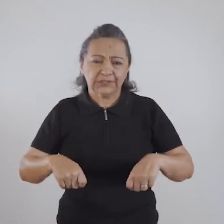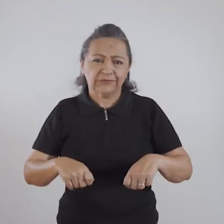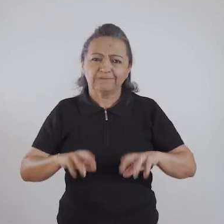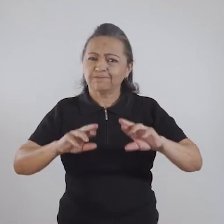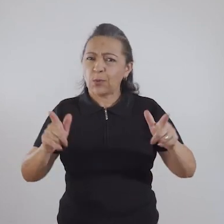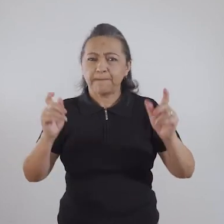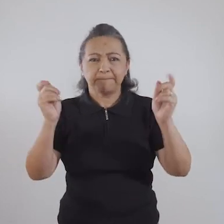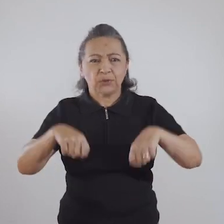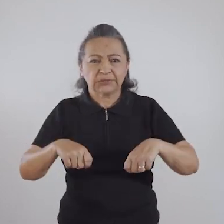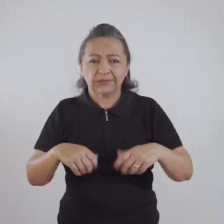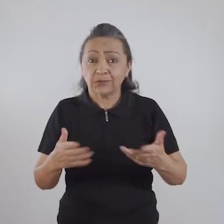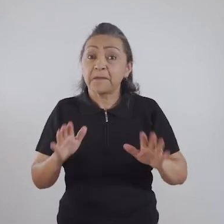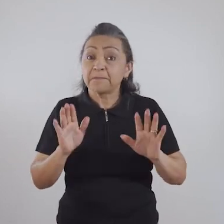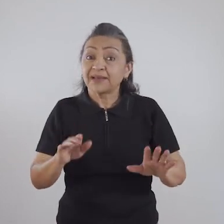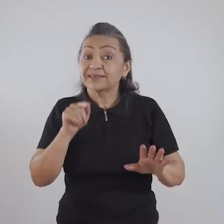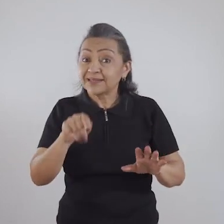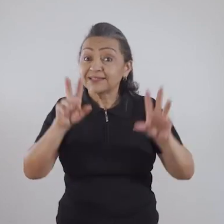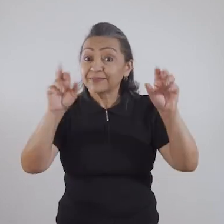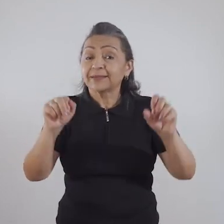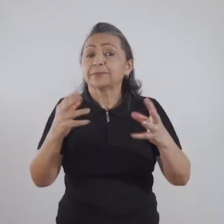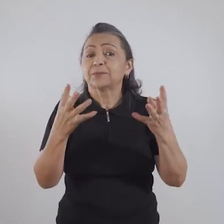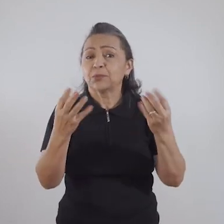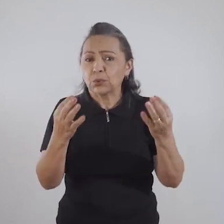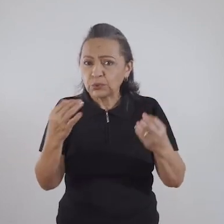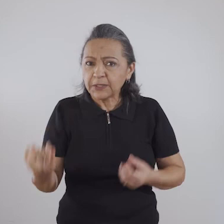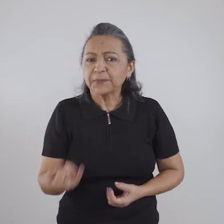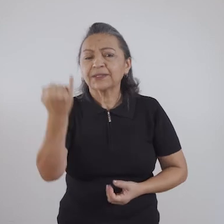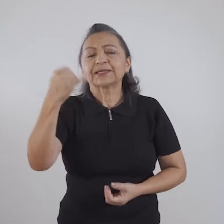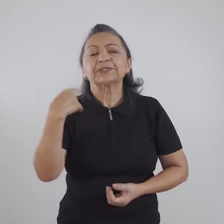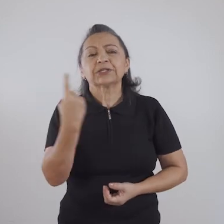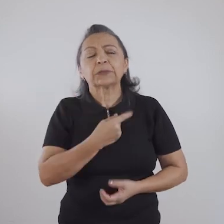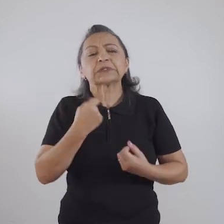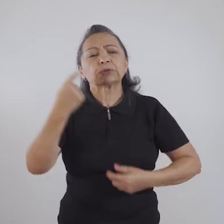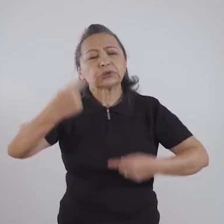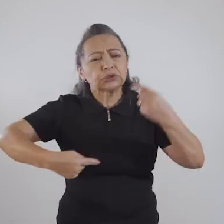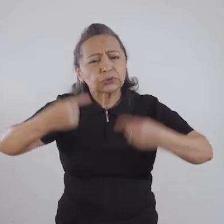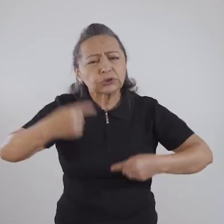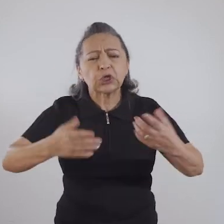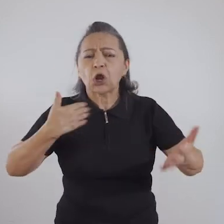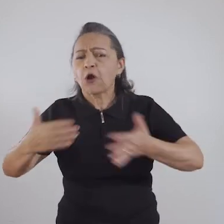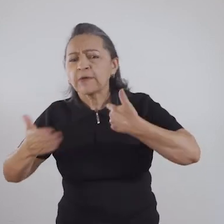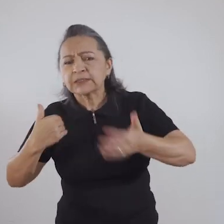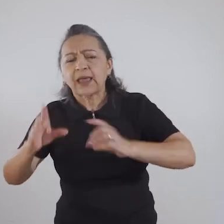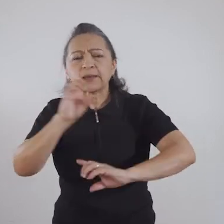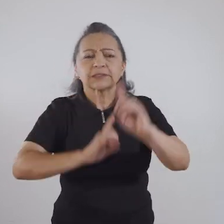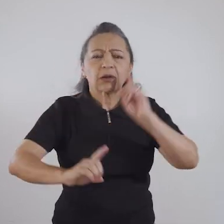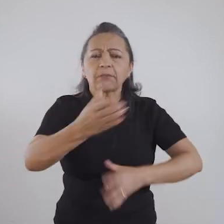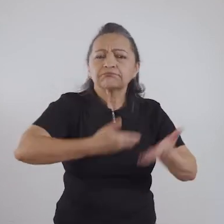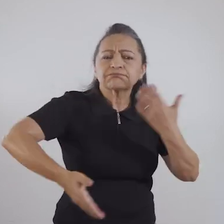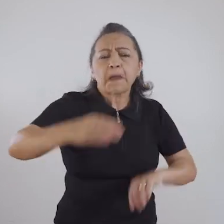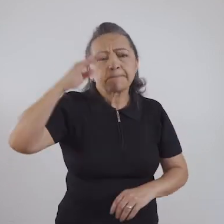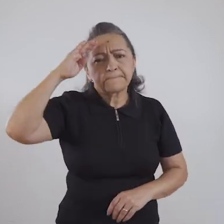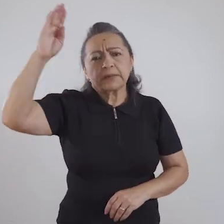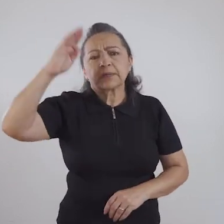relacionamento sexual, não seja possível, não seja permitido. Mas essa é uma questão extremamente importante, que